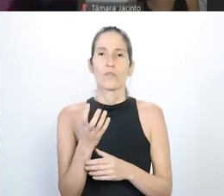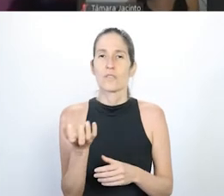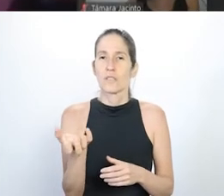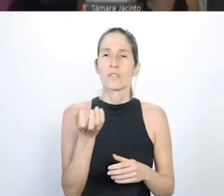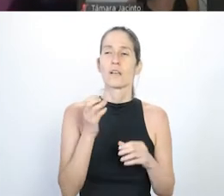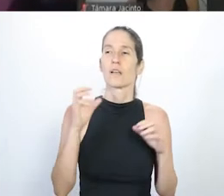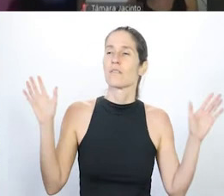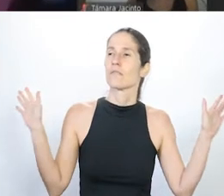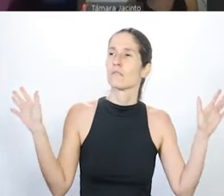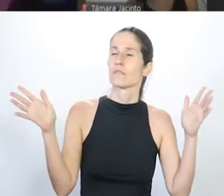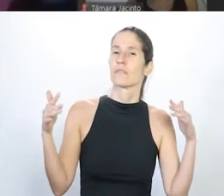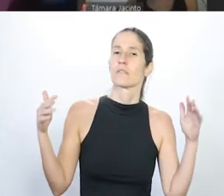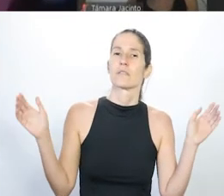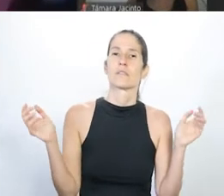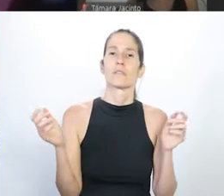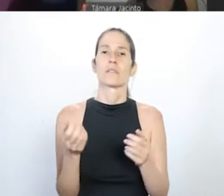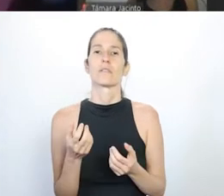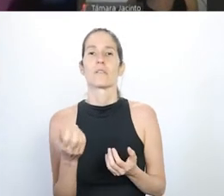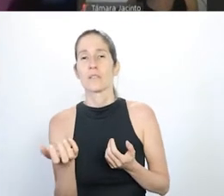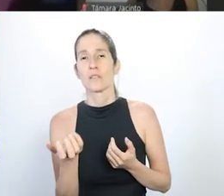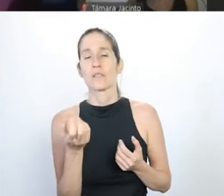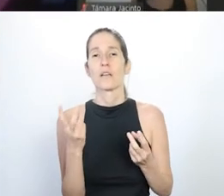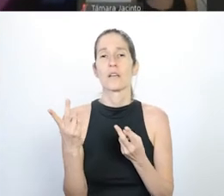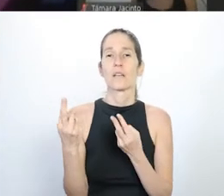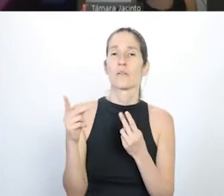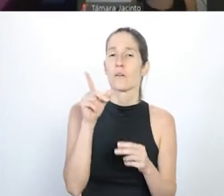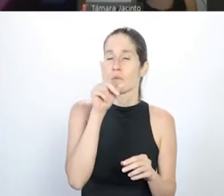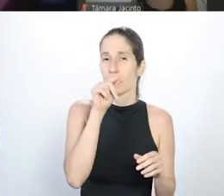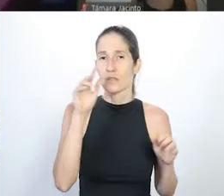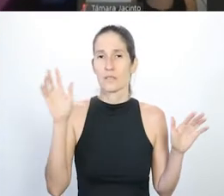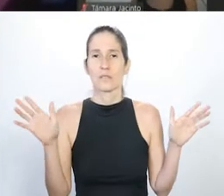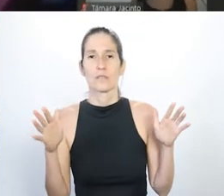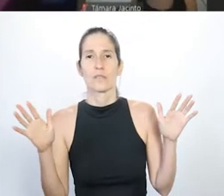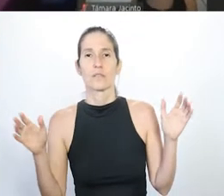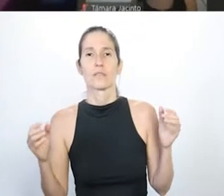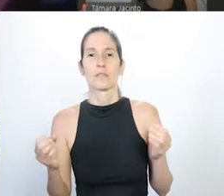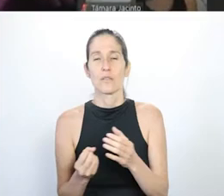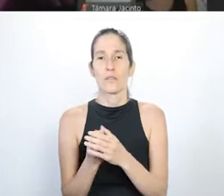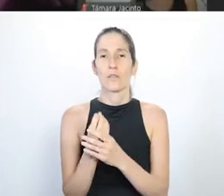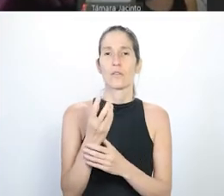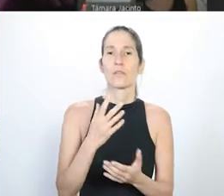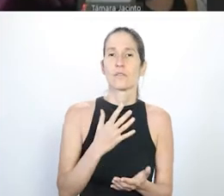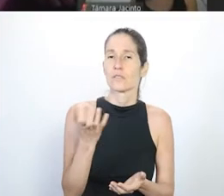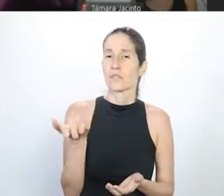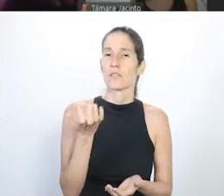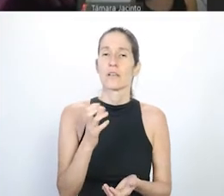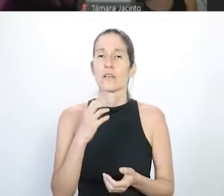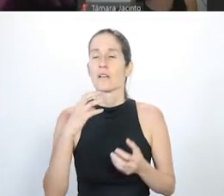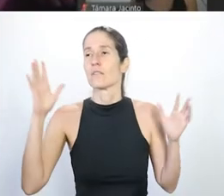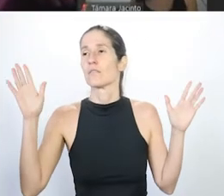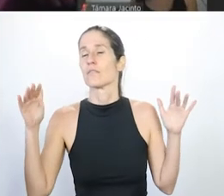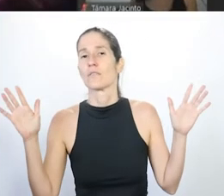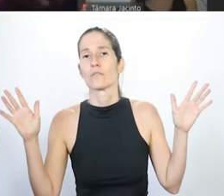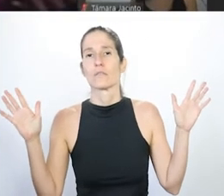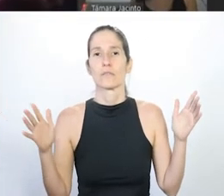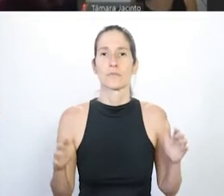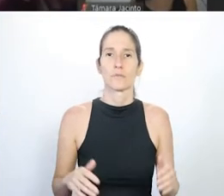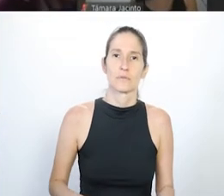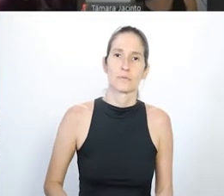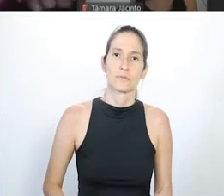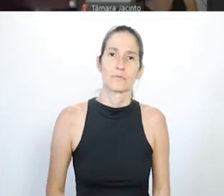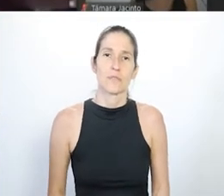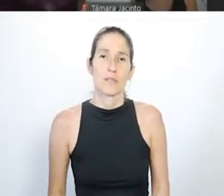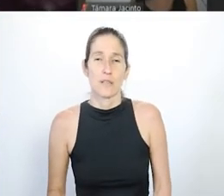tá dormindo, já começa a voar. Mas eu tô tão pequenininho, já dei quatro passos querendo